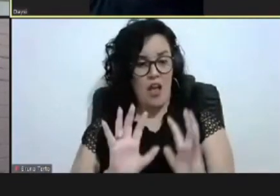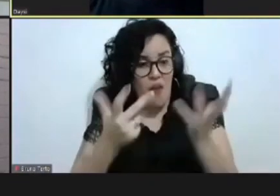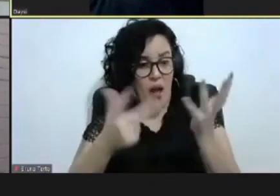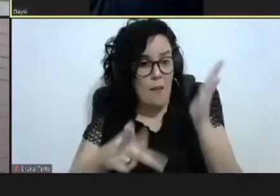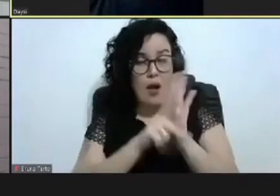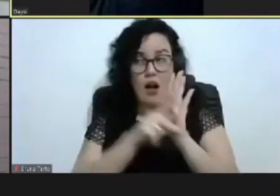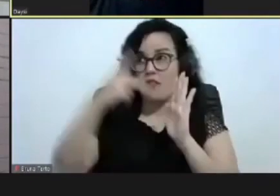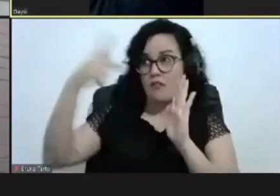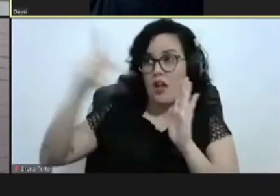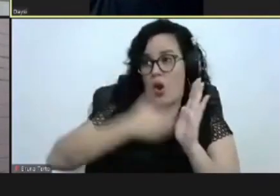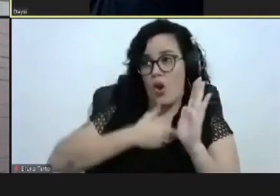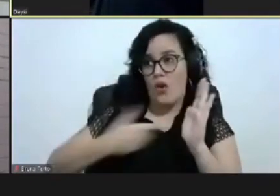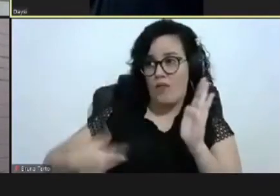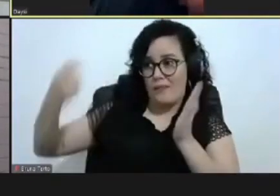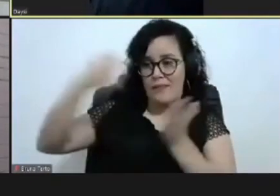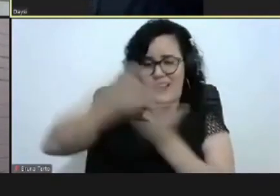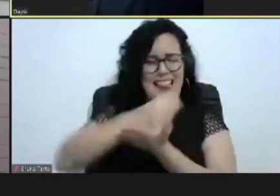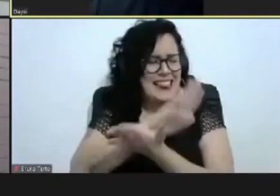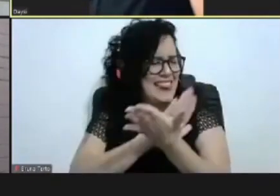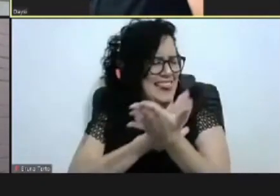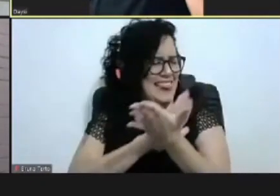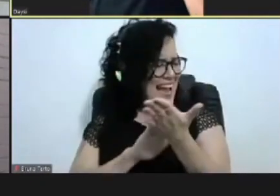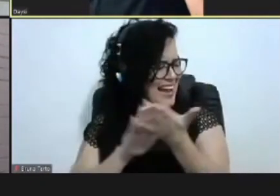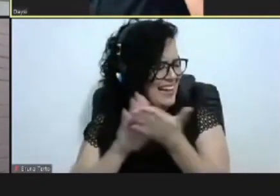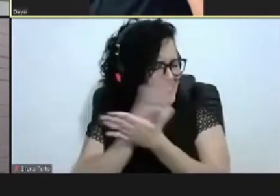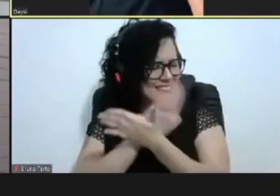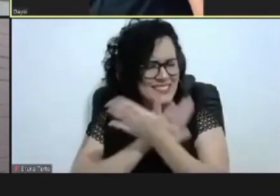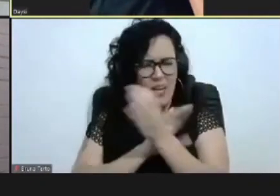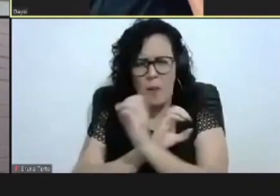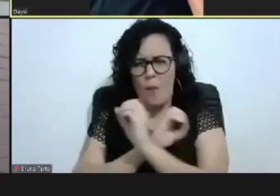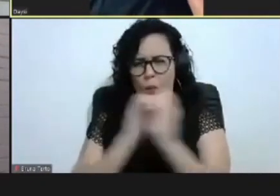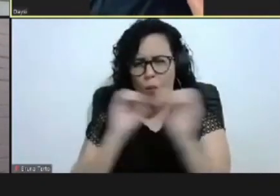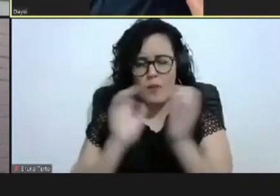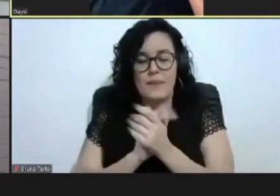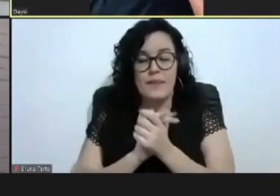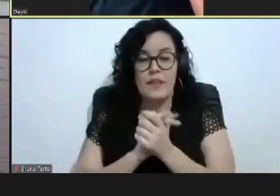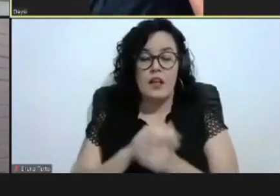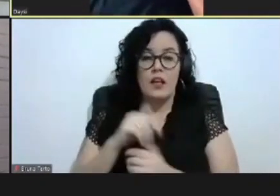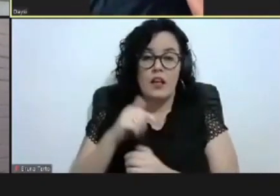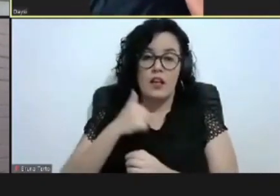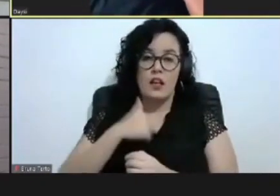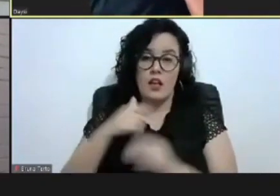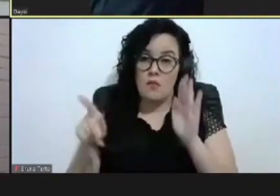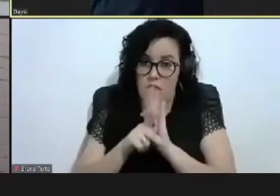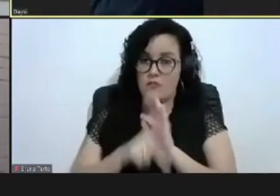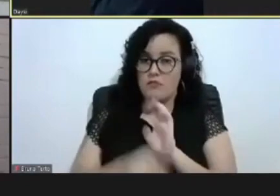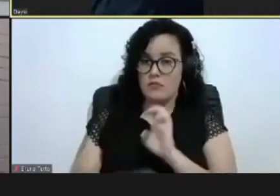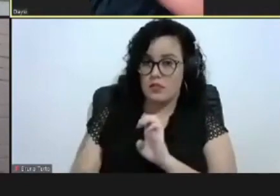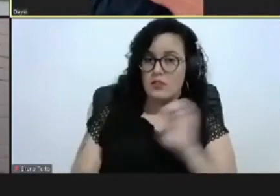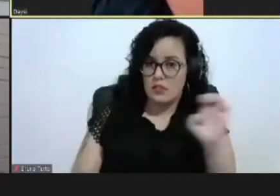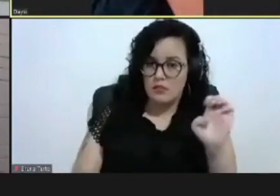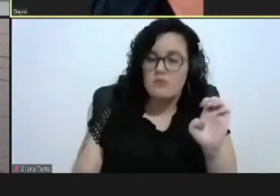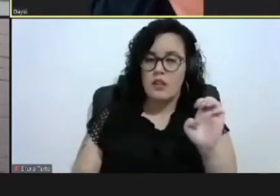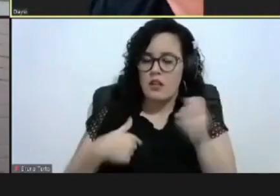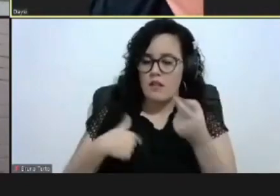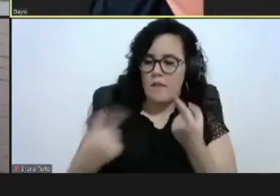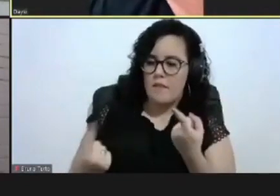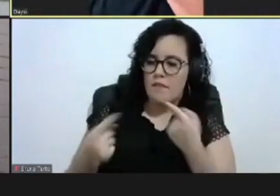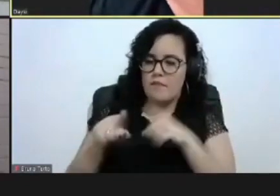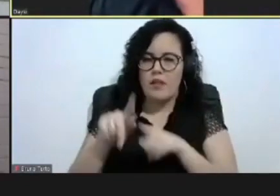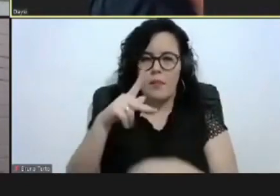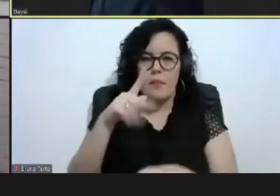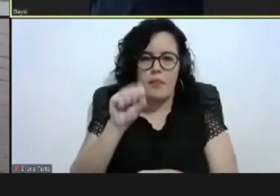público, a CUT nunca entrou. Eu sou da militância de esquerda, sou filiada ao PSOL,